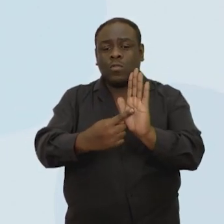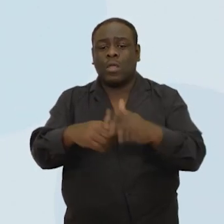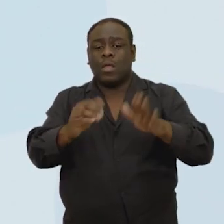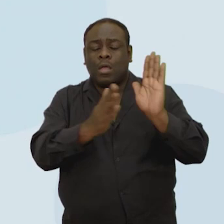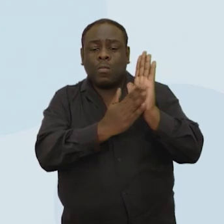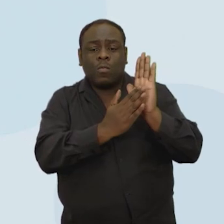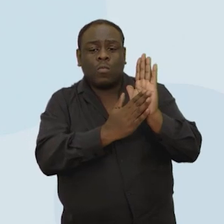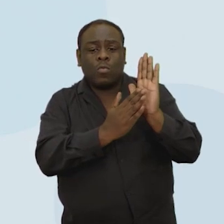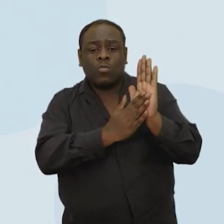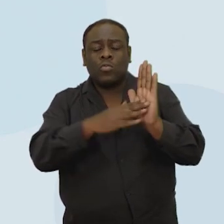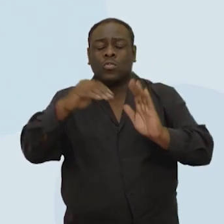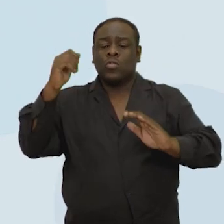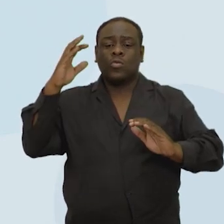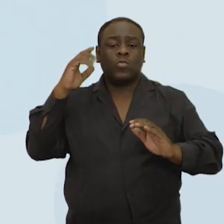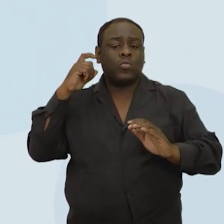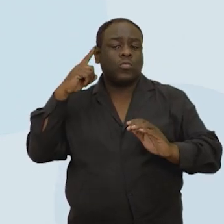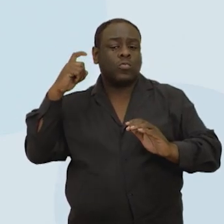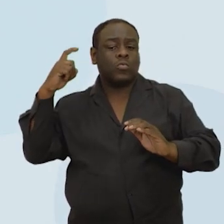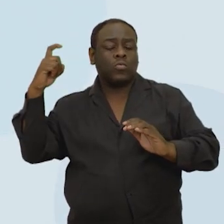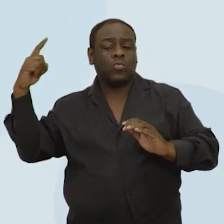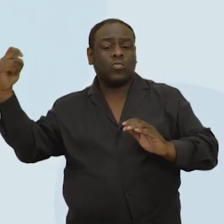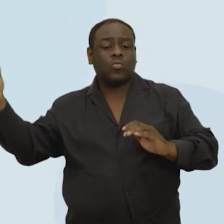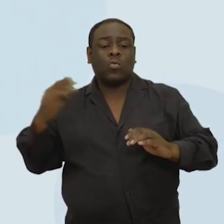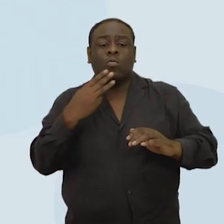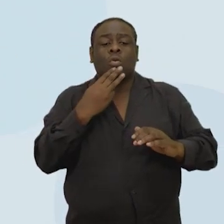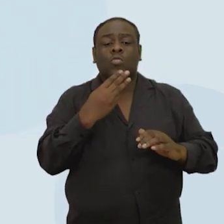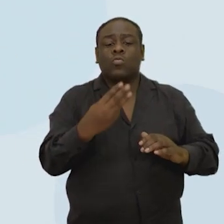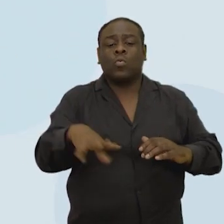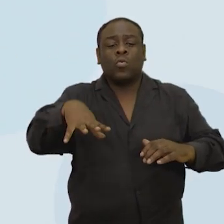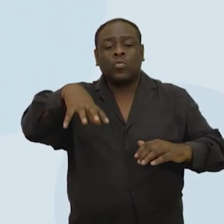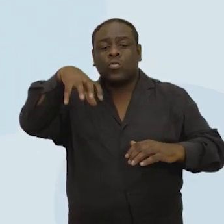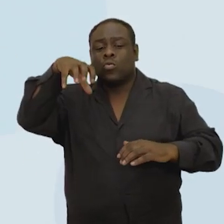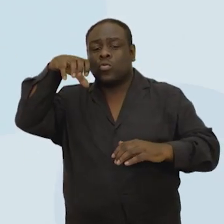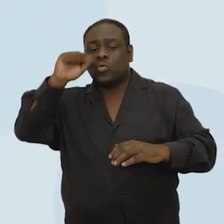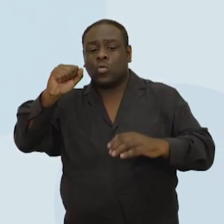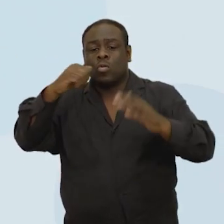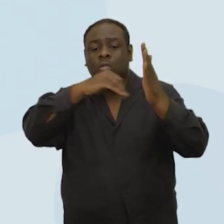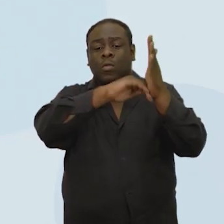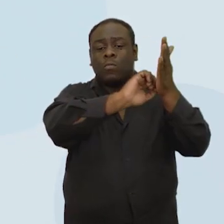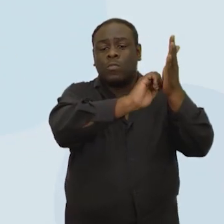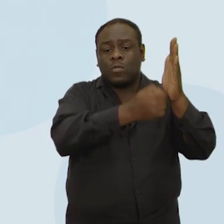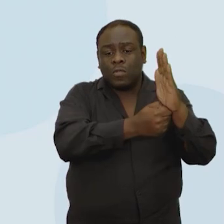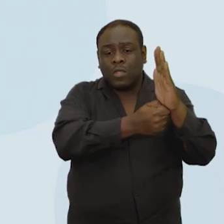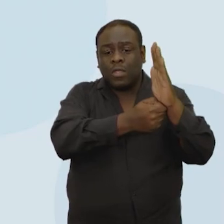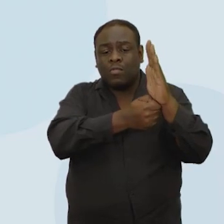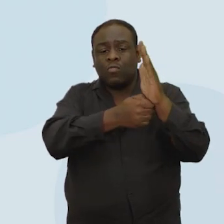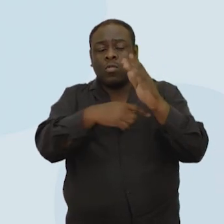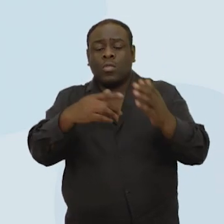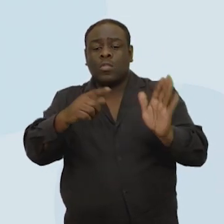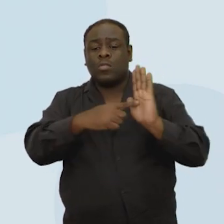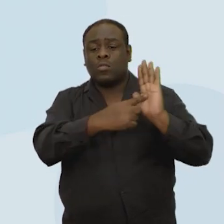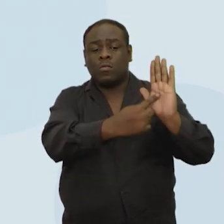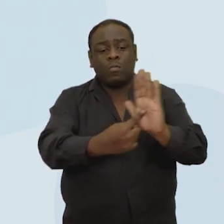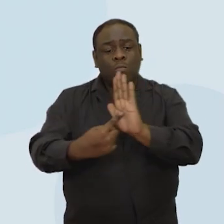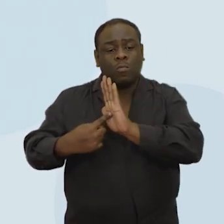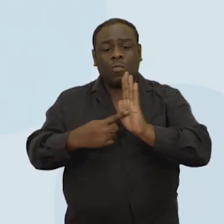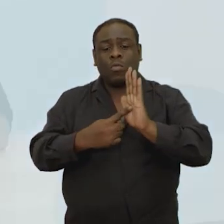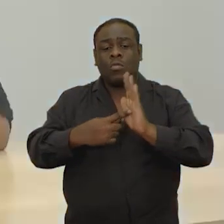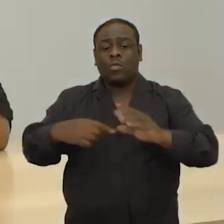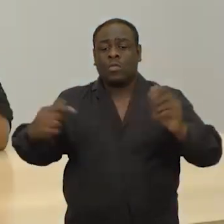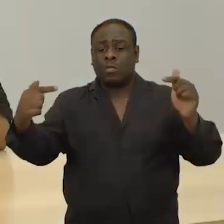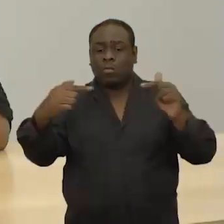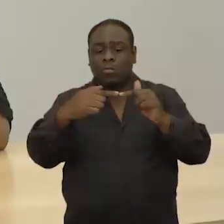essa ligação é intrínseca à natureza das coisas, portanto, potencialmente perceptível a todo ser